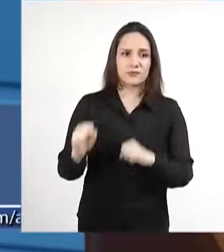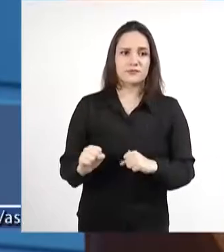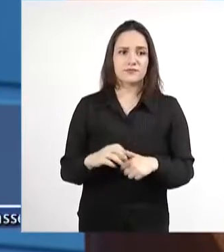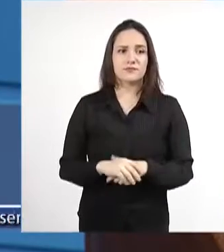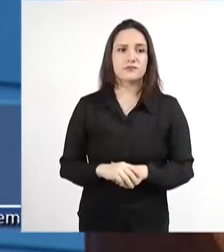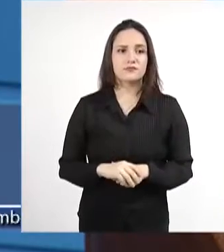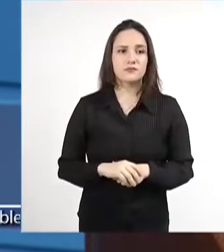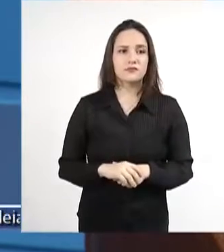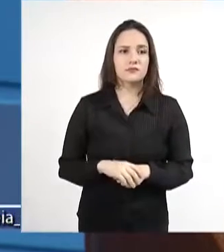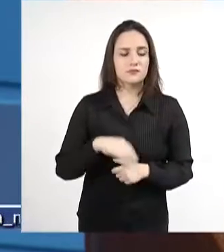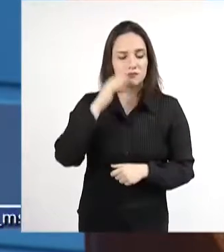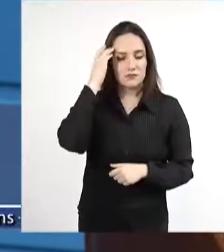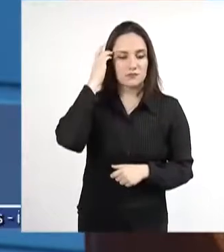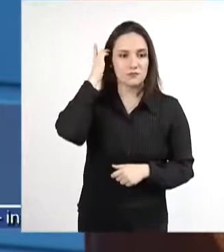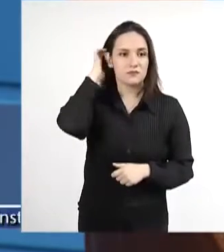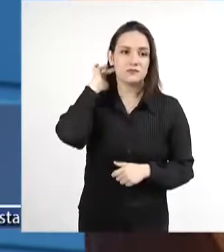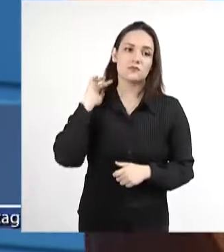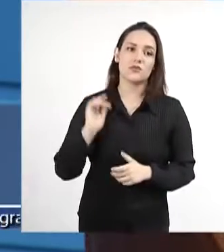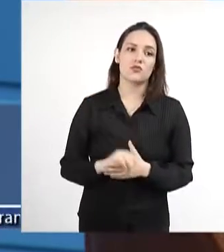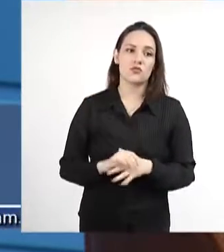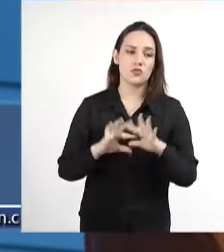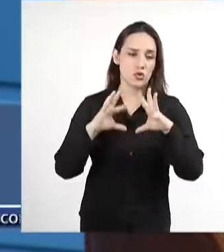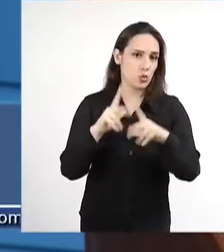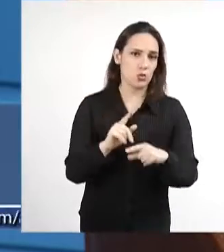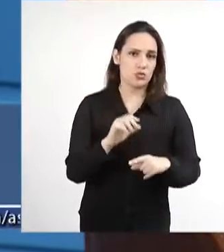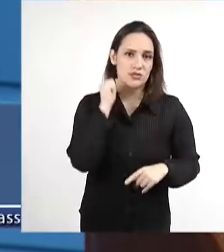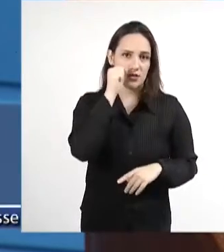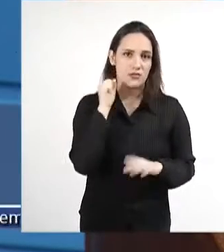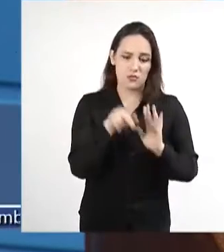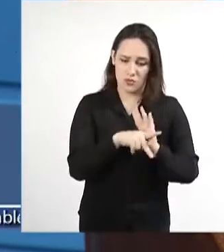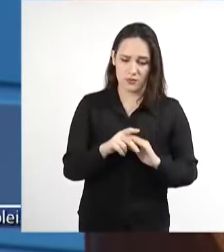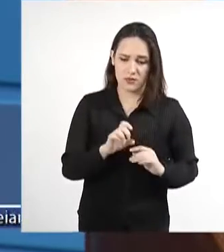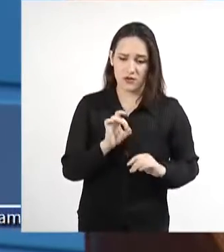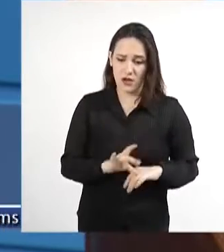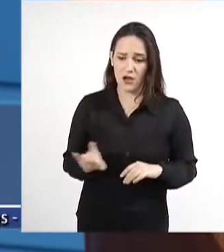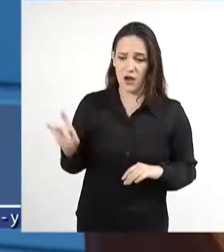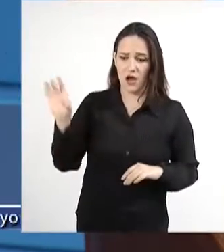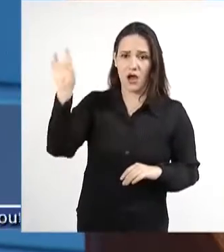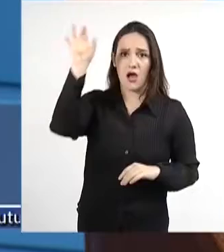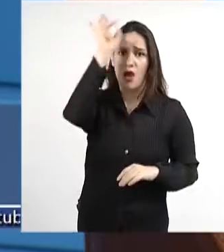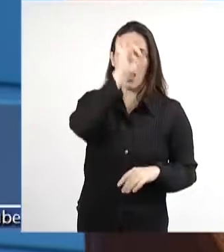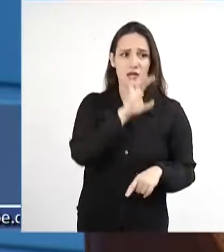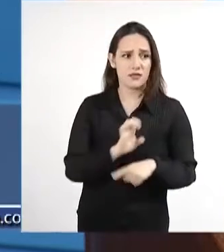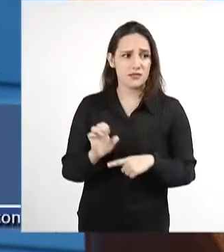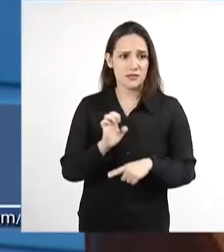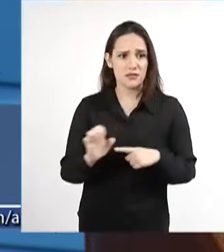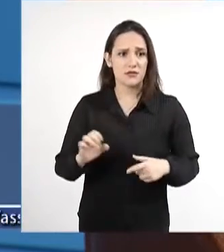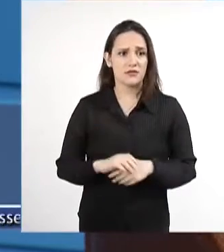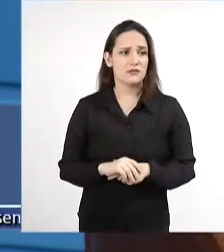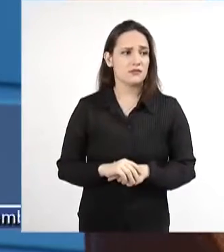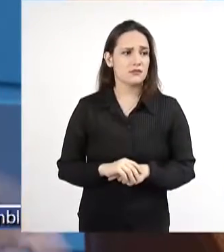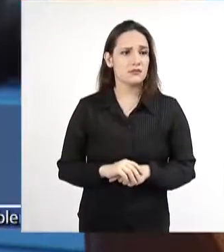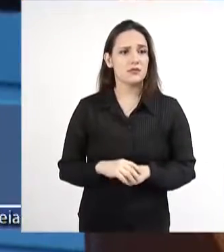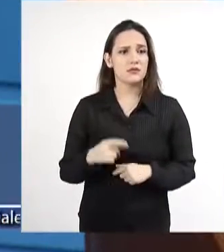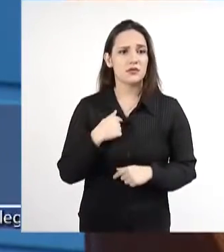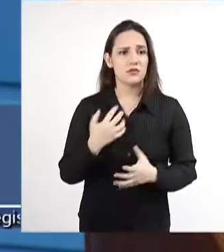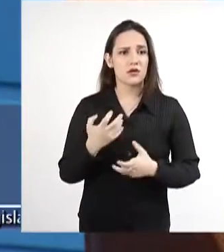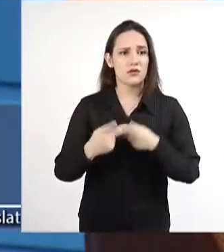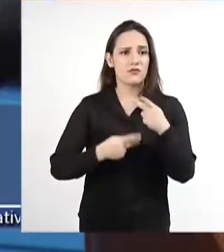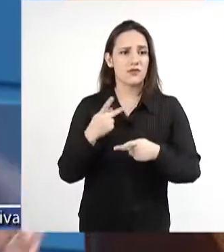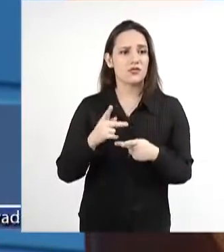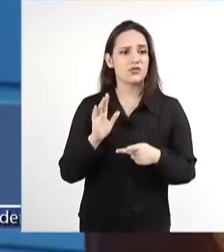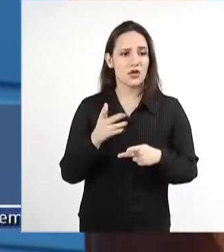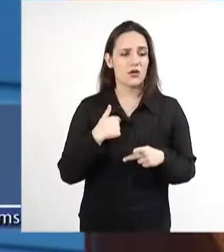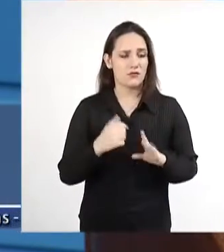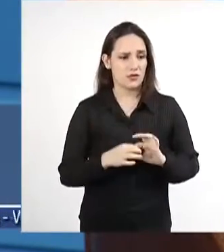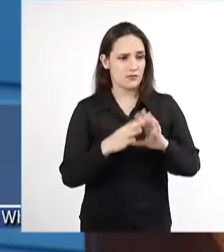dos estados. Todos os senadores vieram dos estados. Queria fazer um outro raciocínio que foi feito lá. Vou lhe conceder